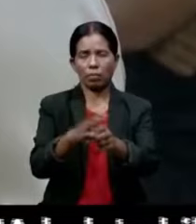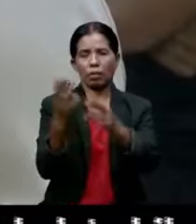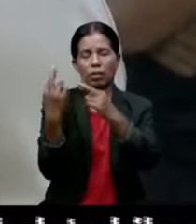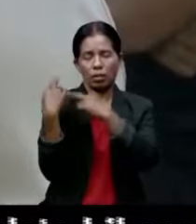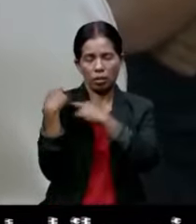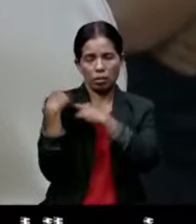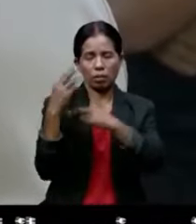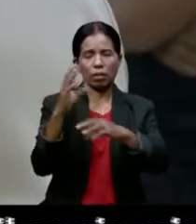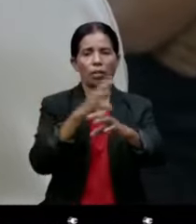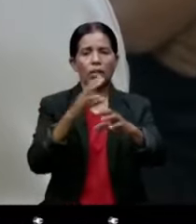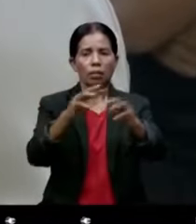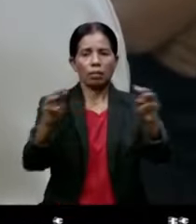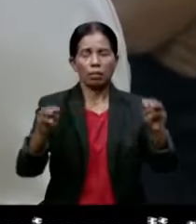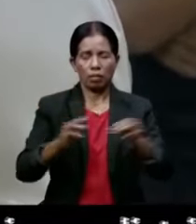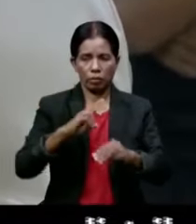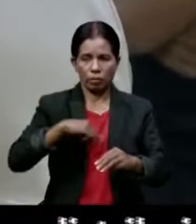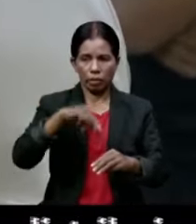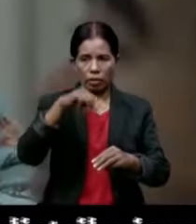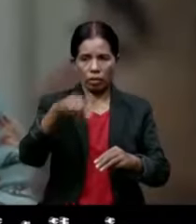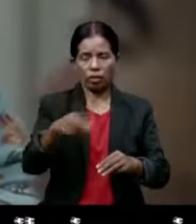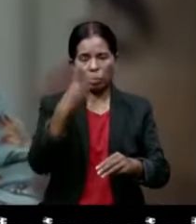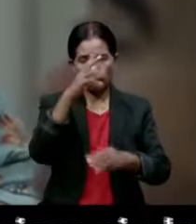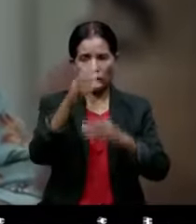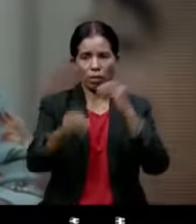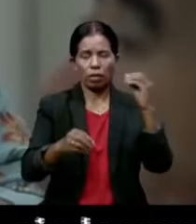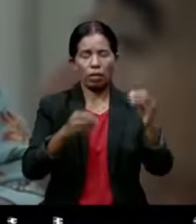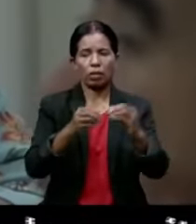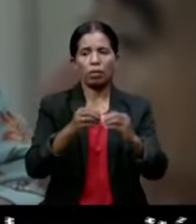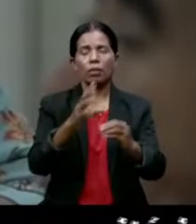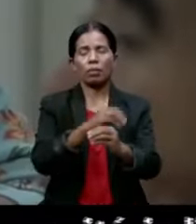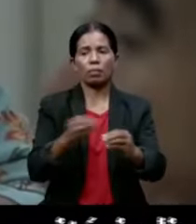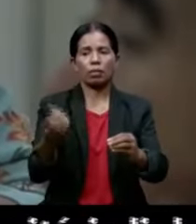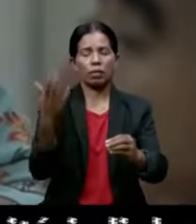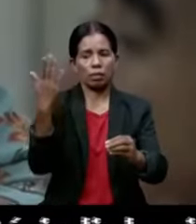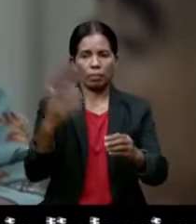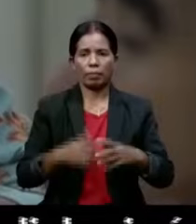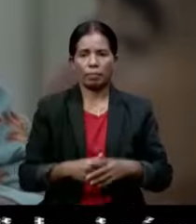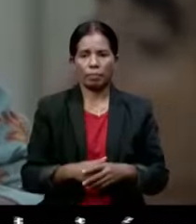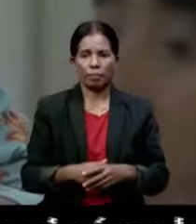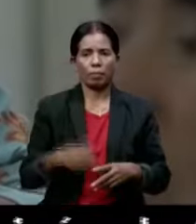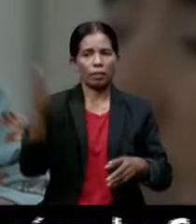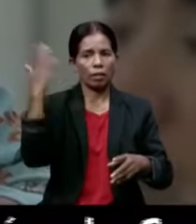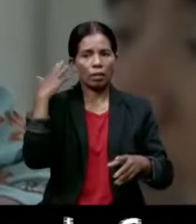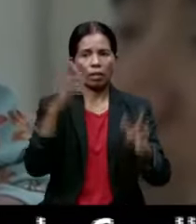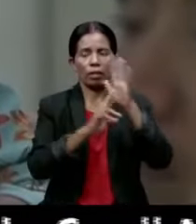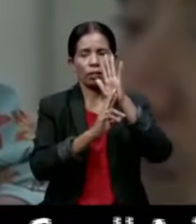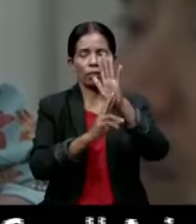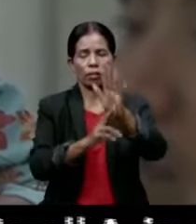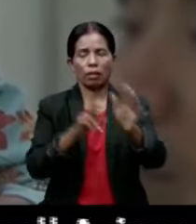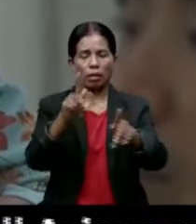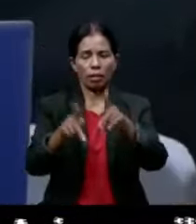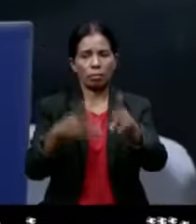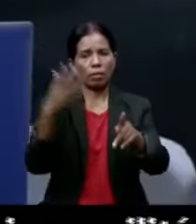responsável ambulância em município Viqueque, ou deixar esclarecimento com a situação refere. Antes, né, representante povo